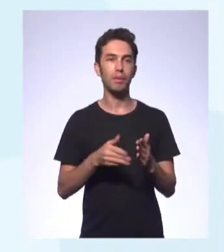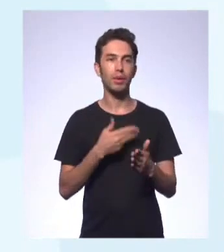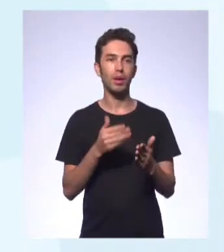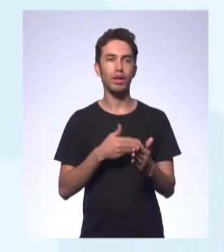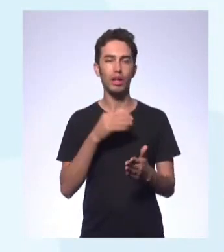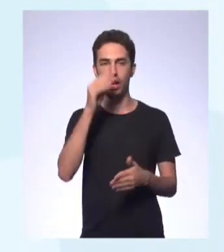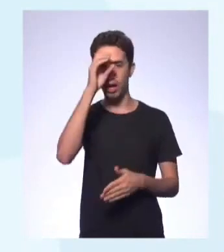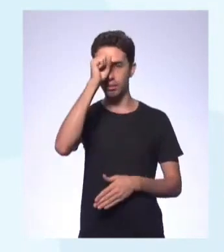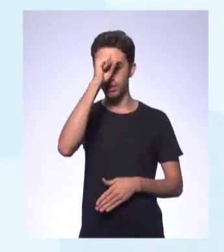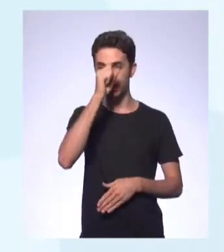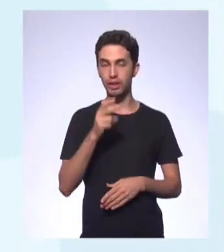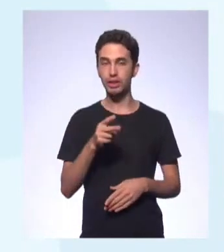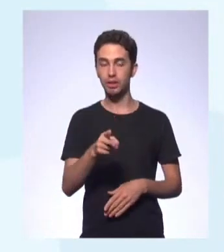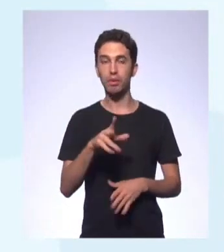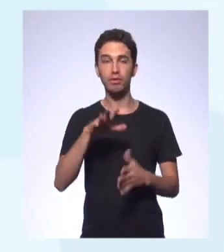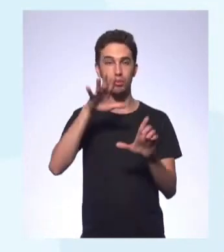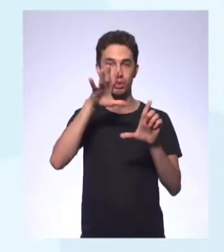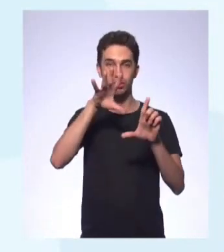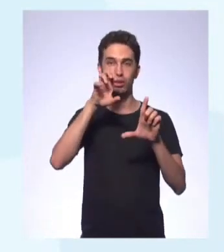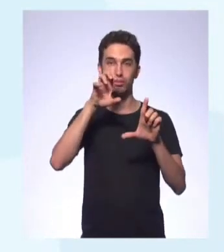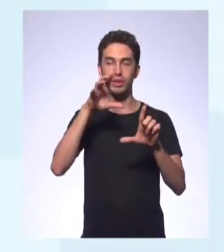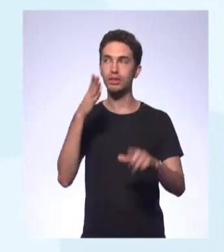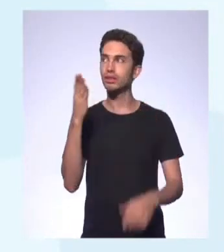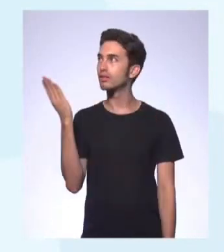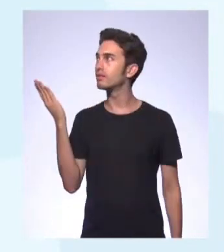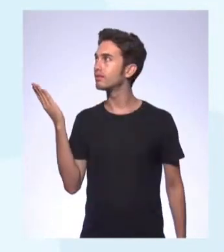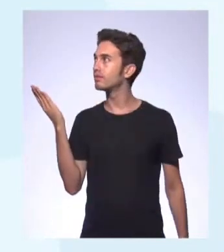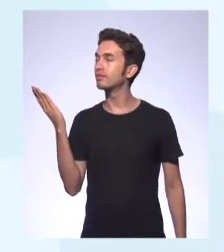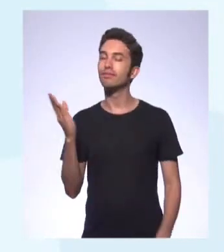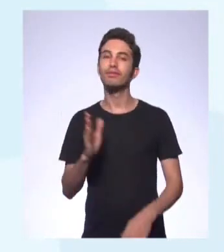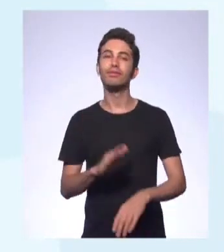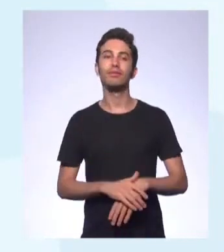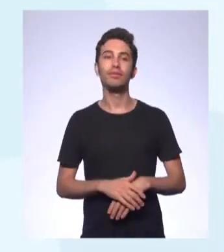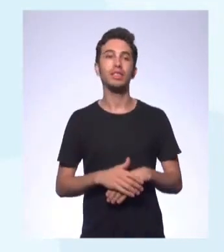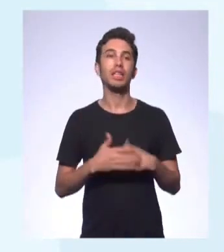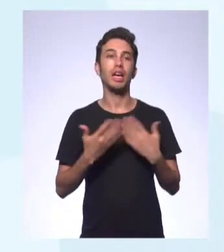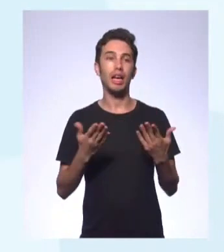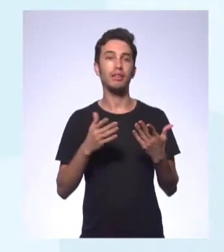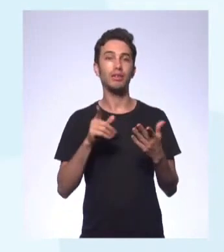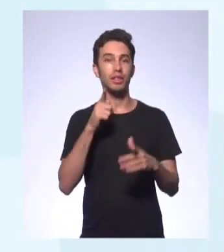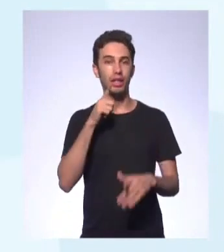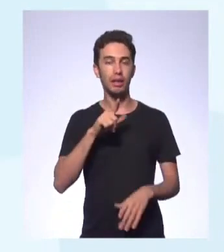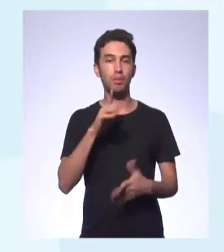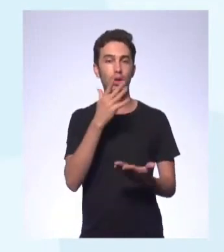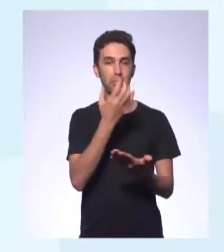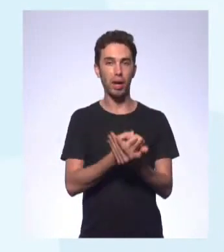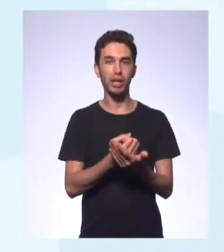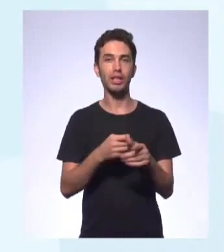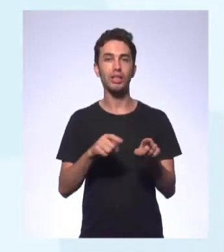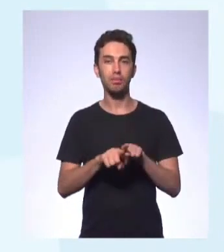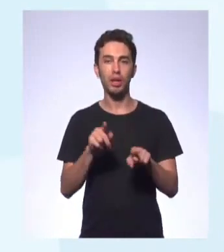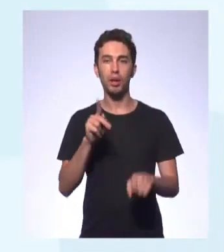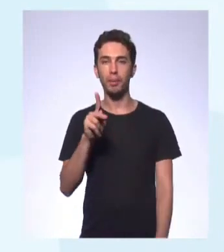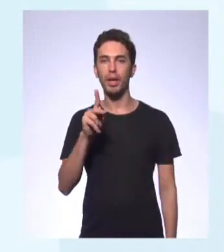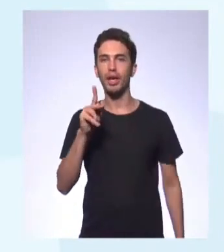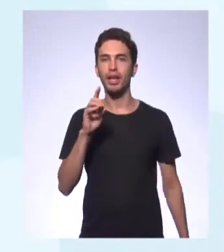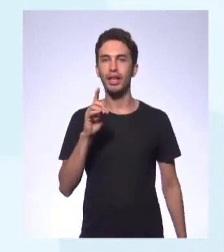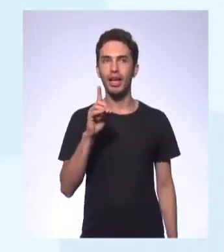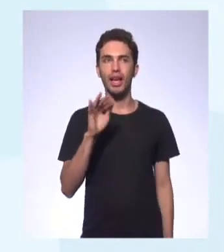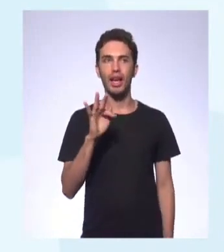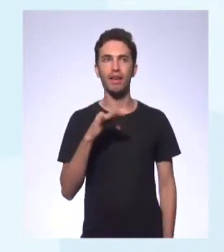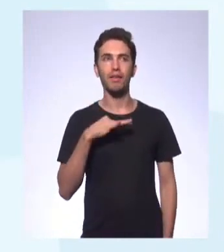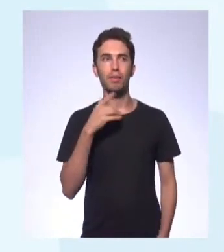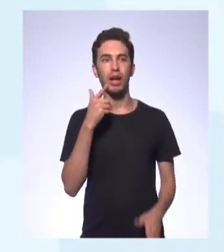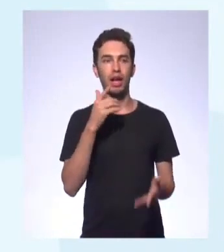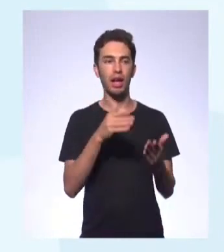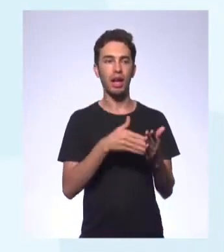dar um print na tela, tá? E você ter aí em PDF, você pode baixar o caderno do aluno para acompanhar